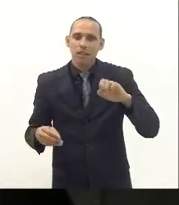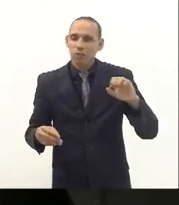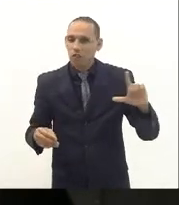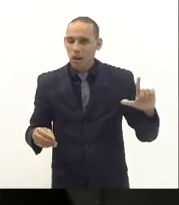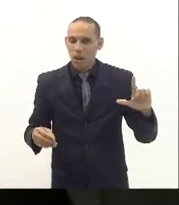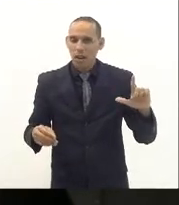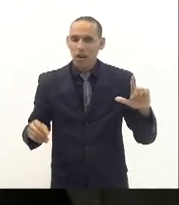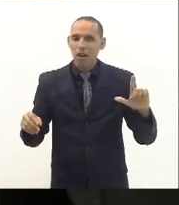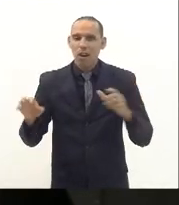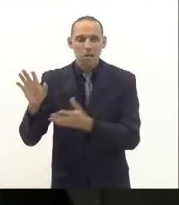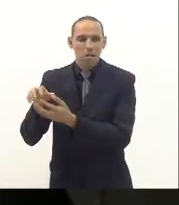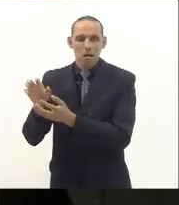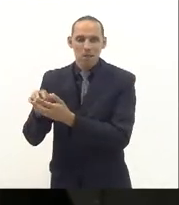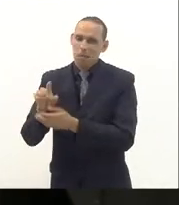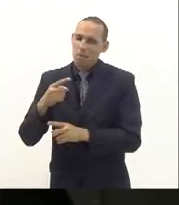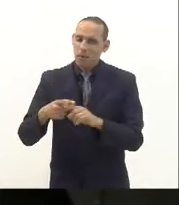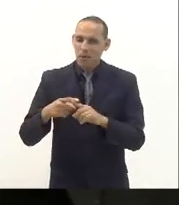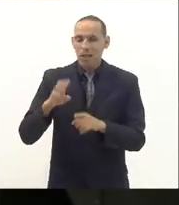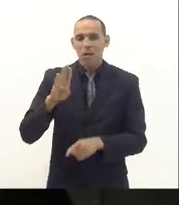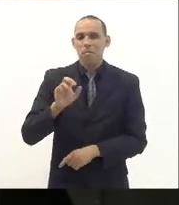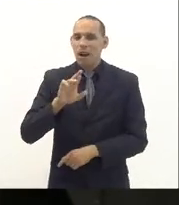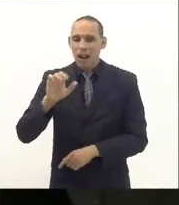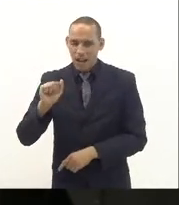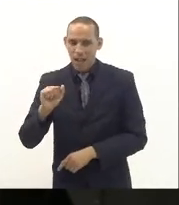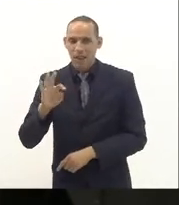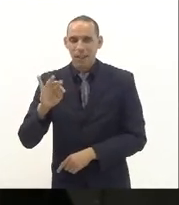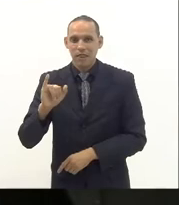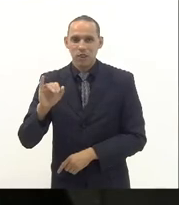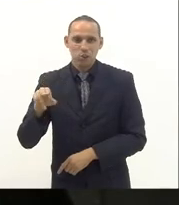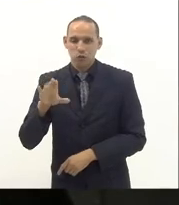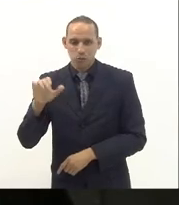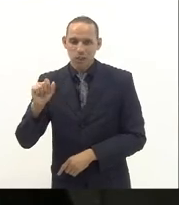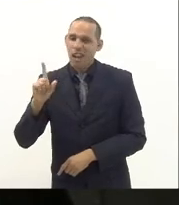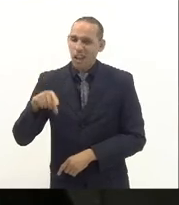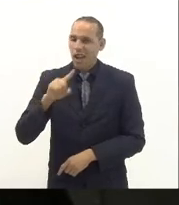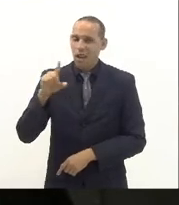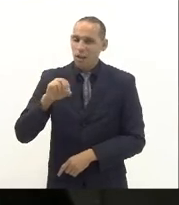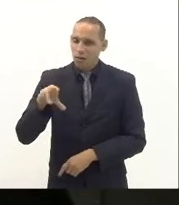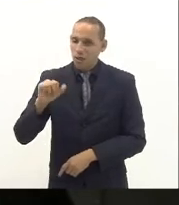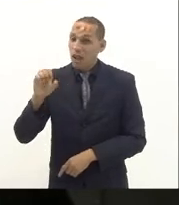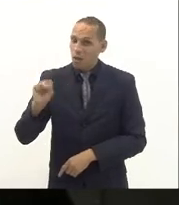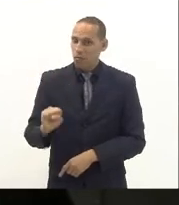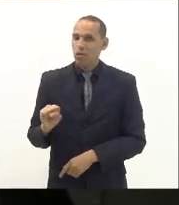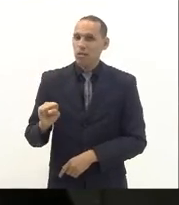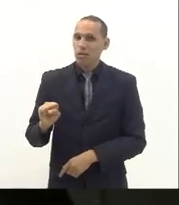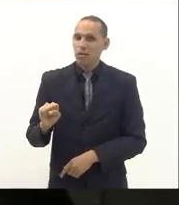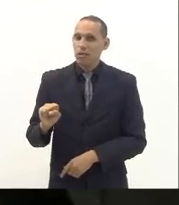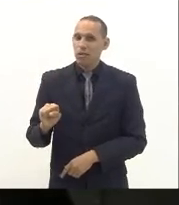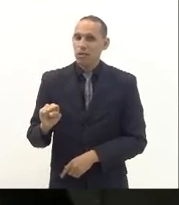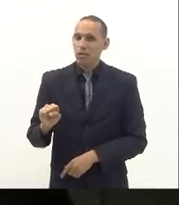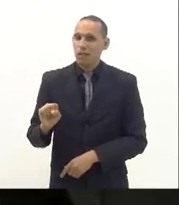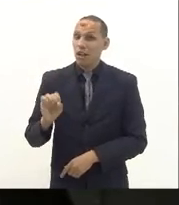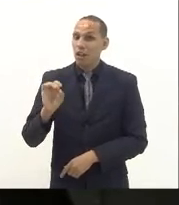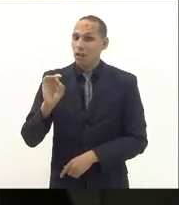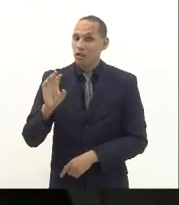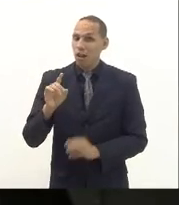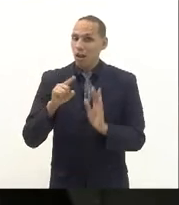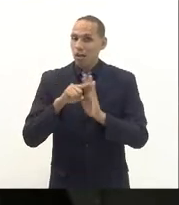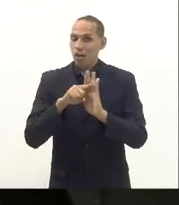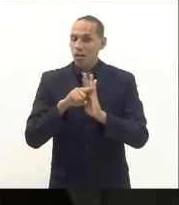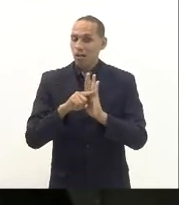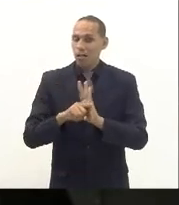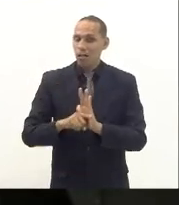Tijuca não é a Zona Oeste Barra da Tijuca Zona Sul é só consultar